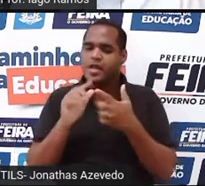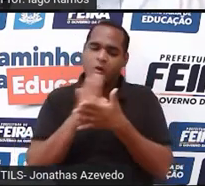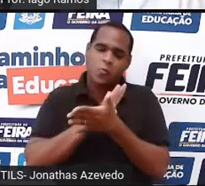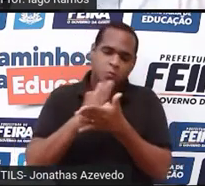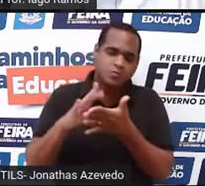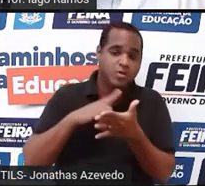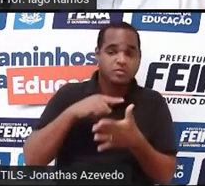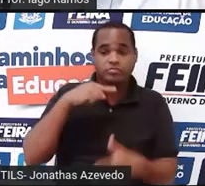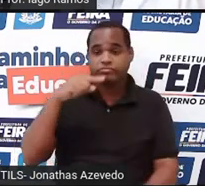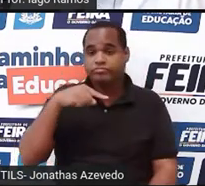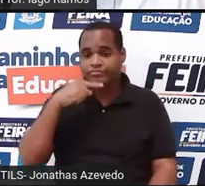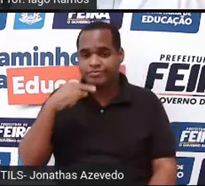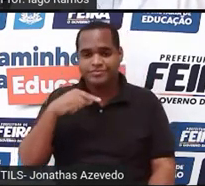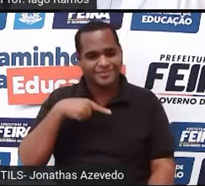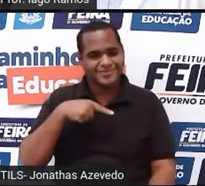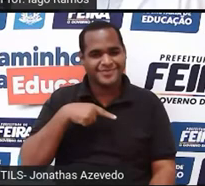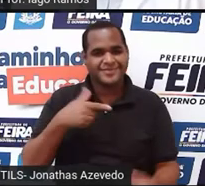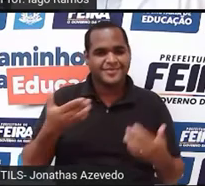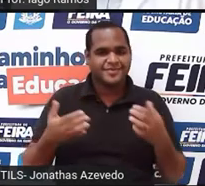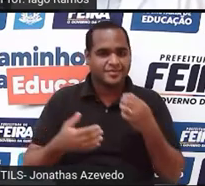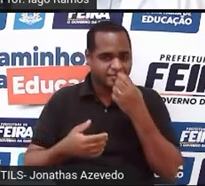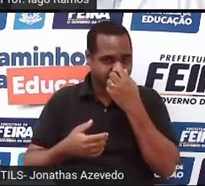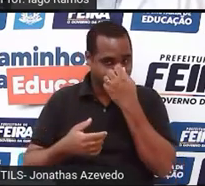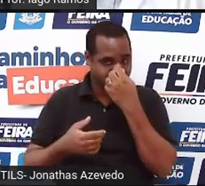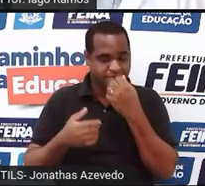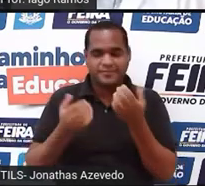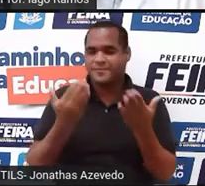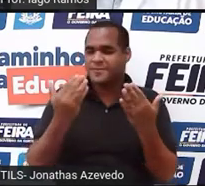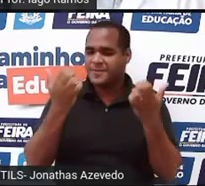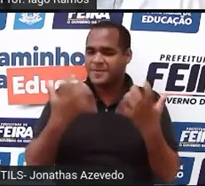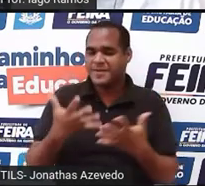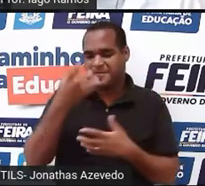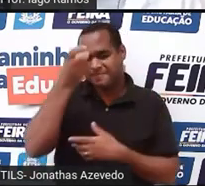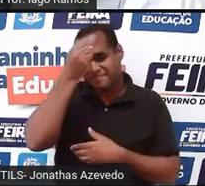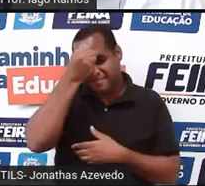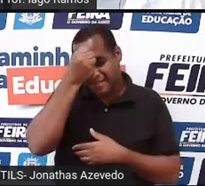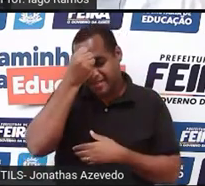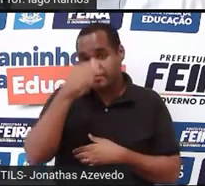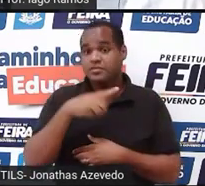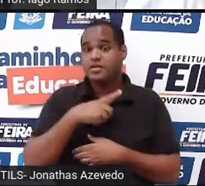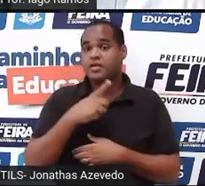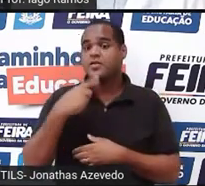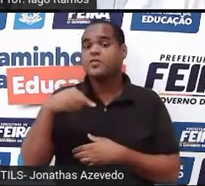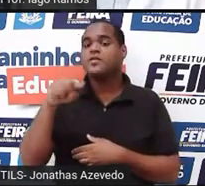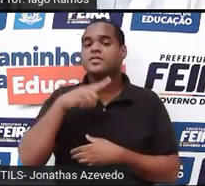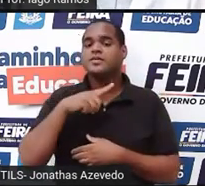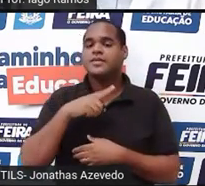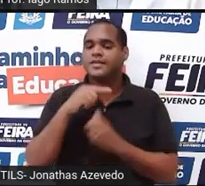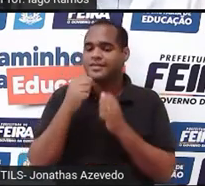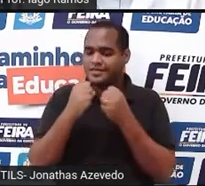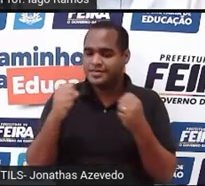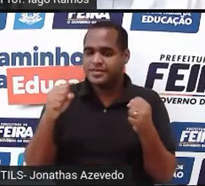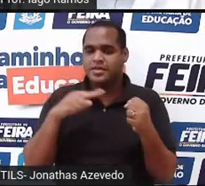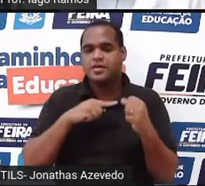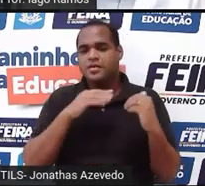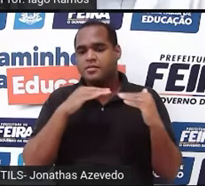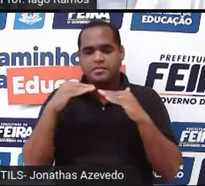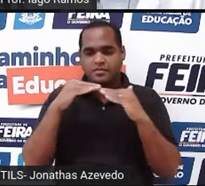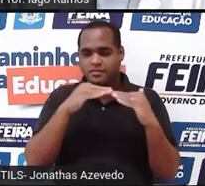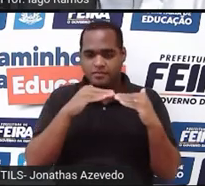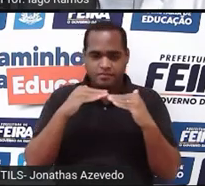ali onde tenha ficado a dúvida Tá bom vamos aprender agora né e agora a gente vai falar daquelas grandezas não proporcionais